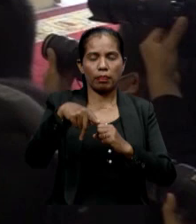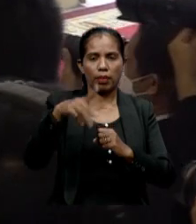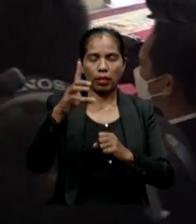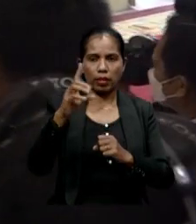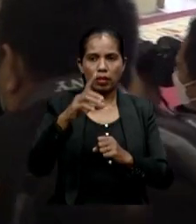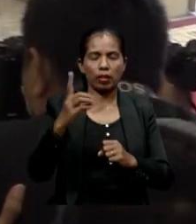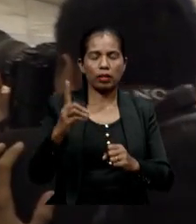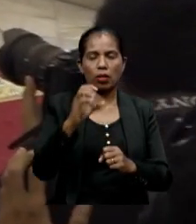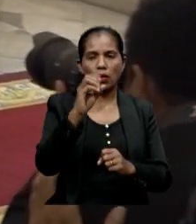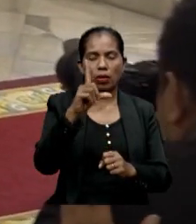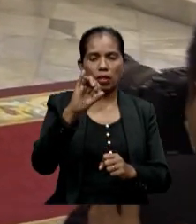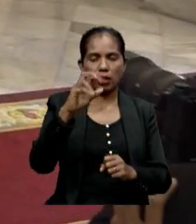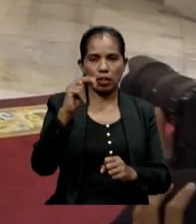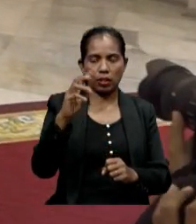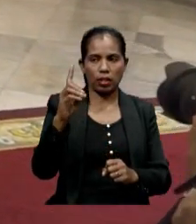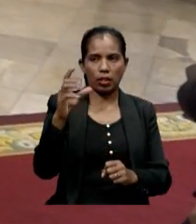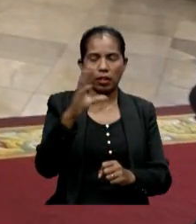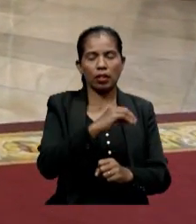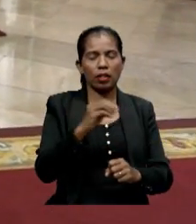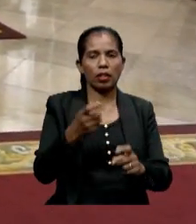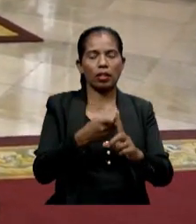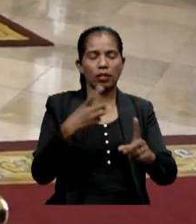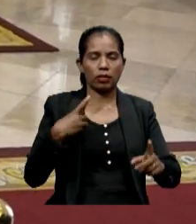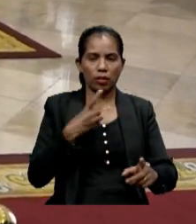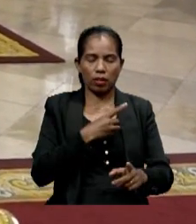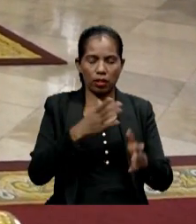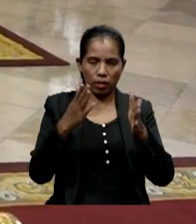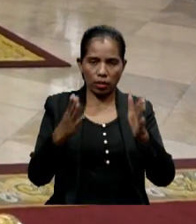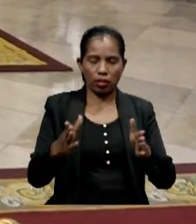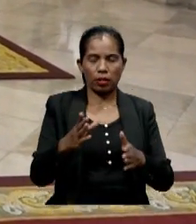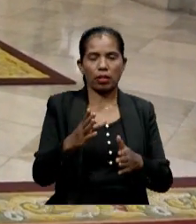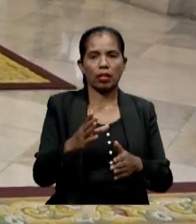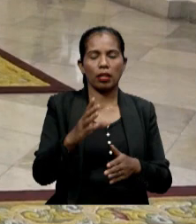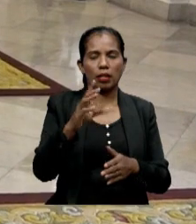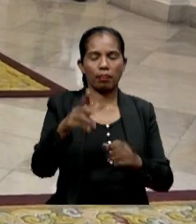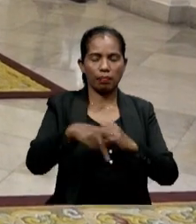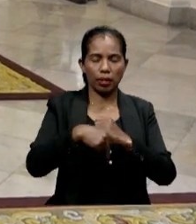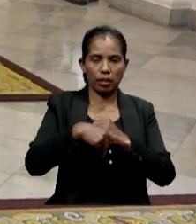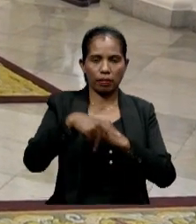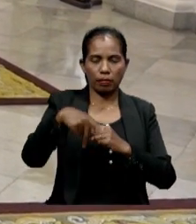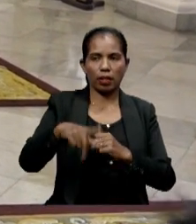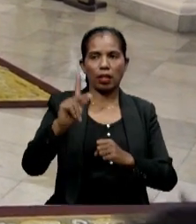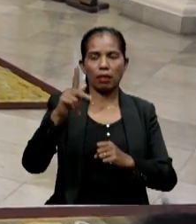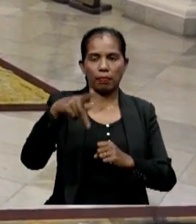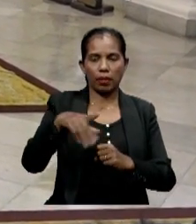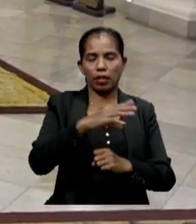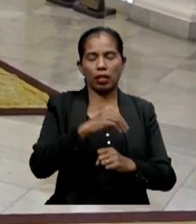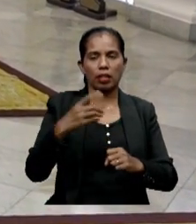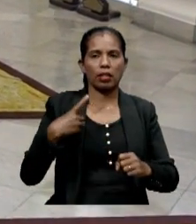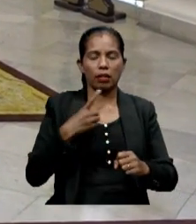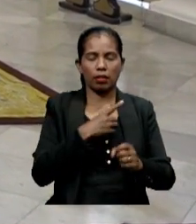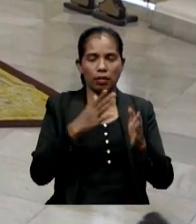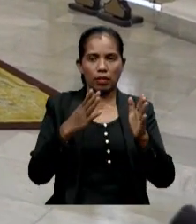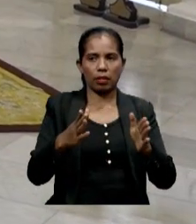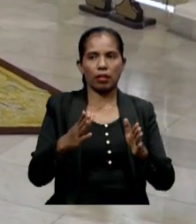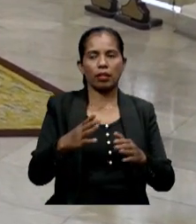deputado Olinda Guterres, husi bancada Kunto, deputada Domingas Barreto, husi bancada PLP, deputada Nélia Menezes,